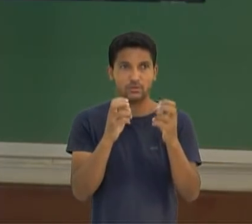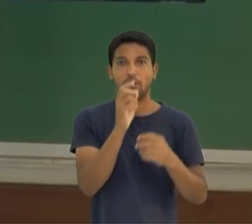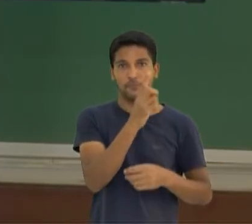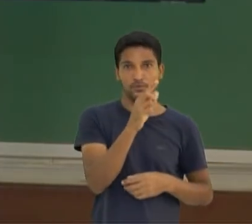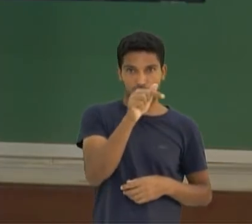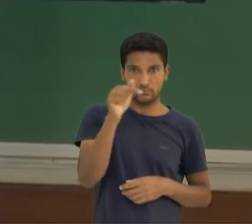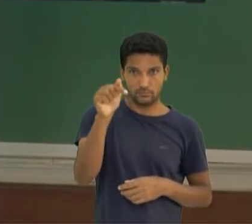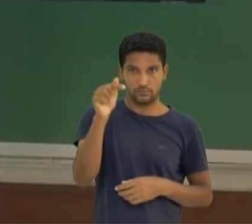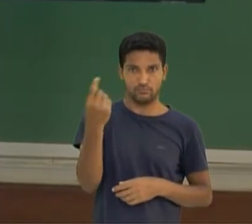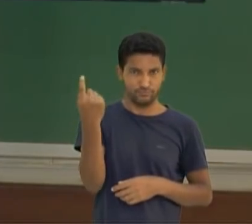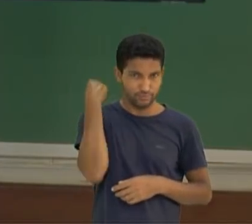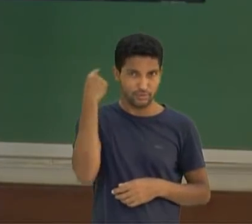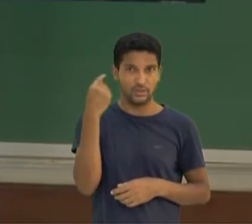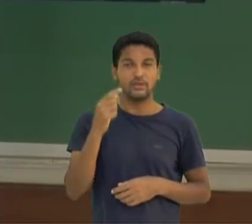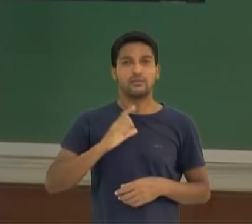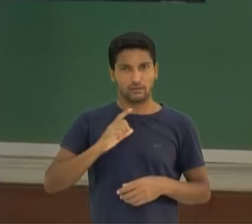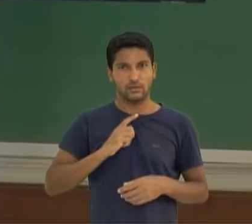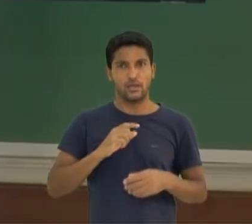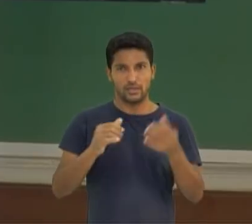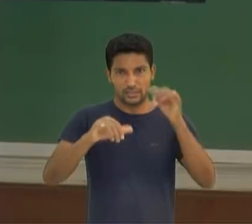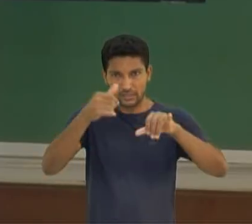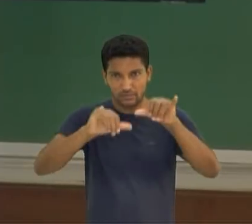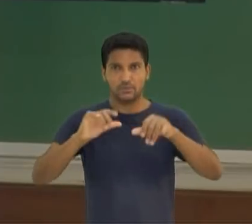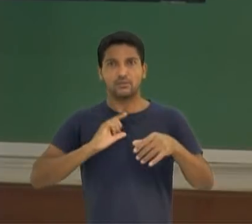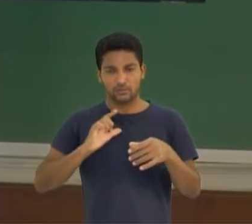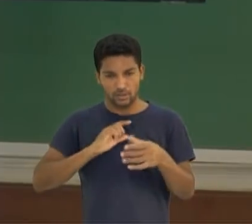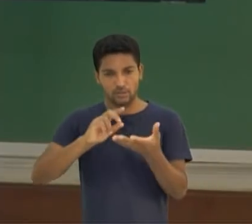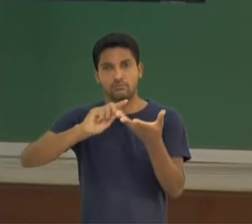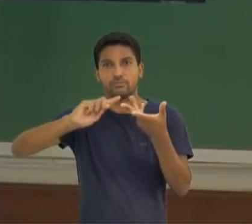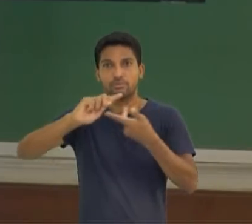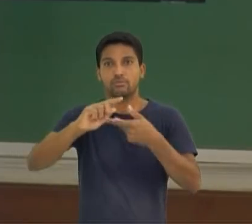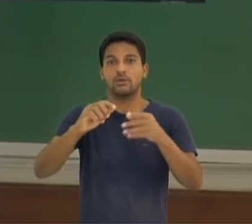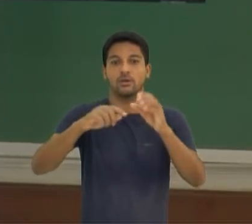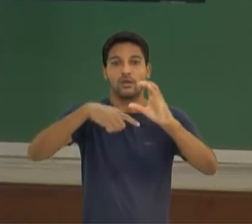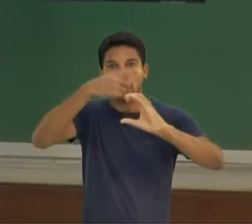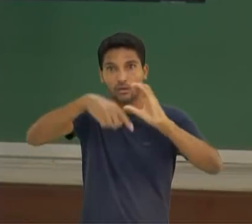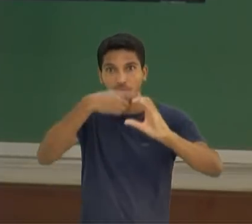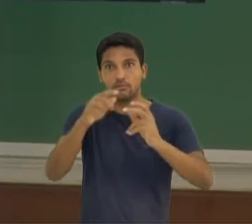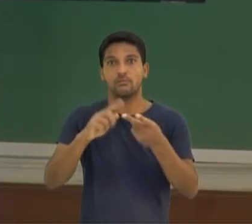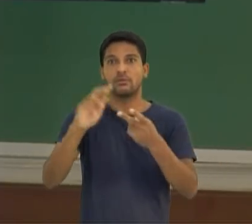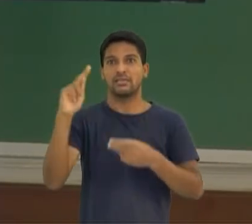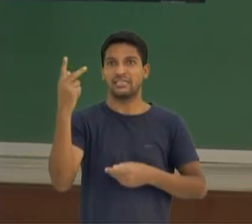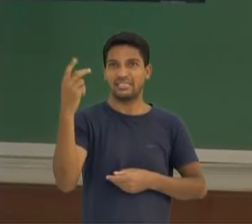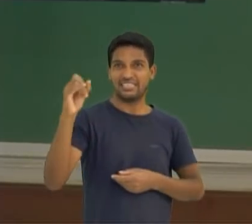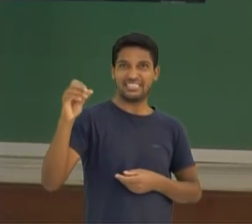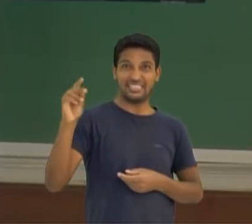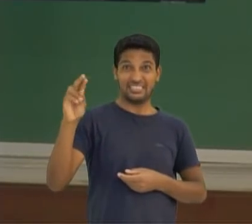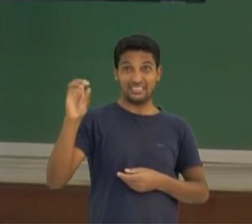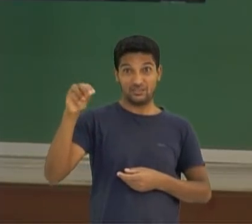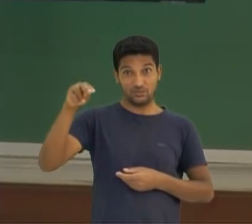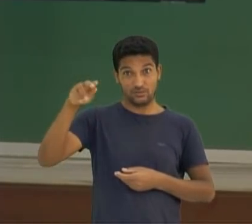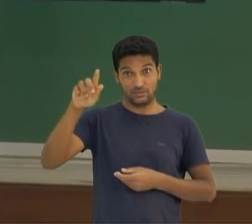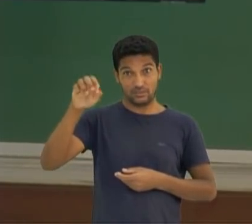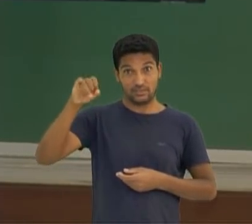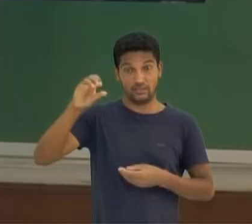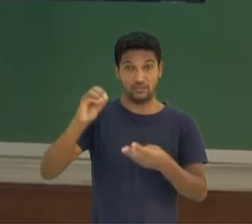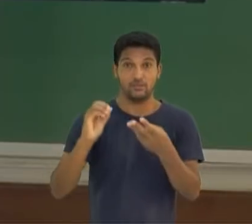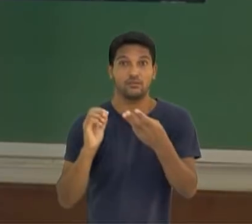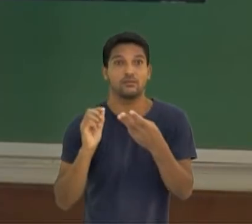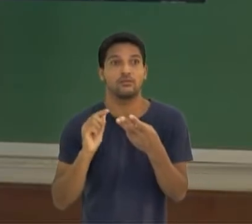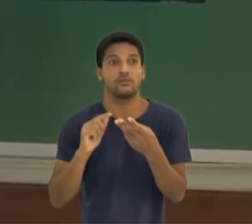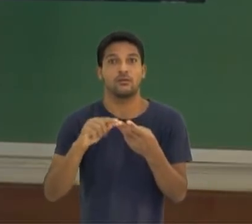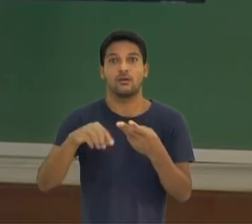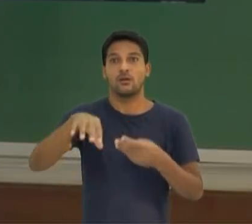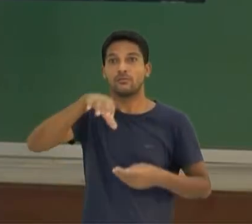como o hidrogênio, o oxigênio e o nitrogênio, né? Esses compostos são chamados de